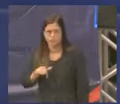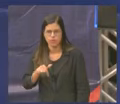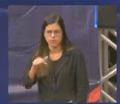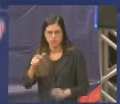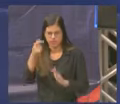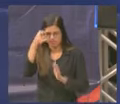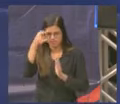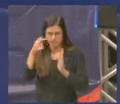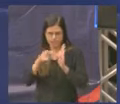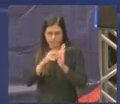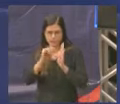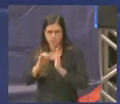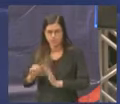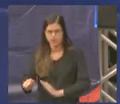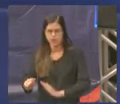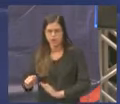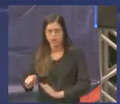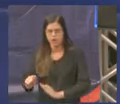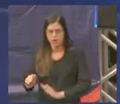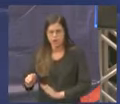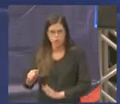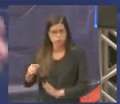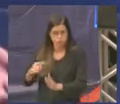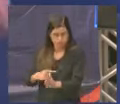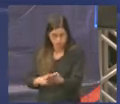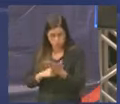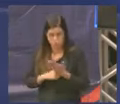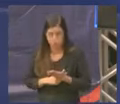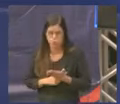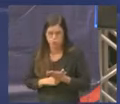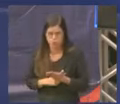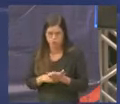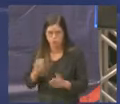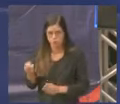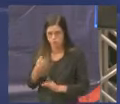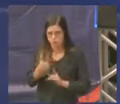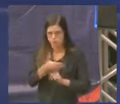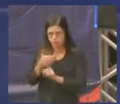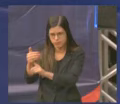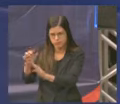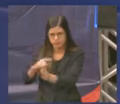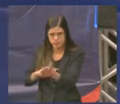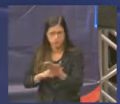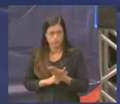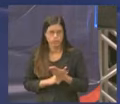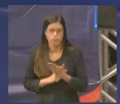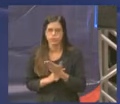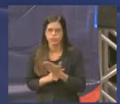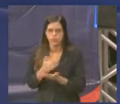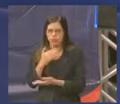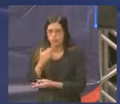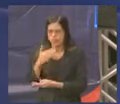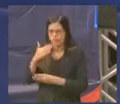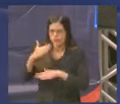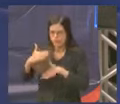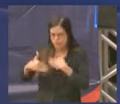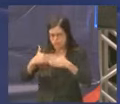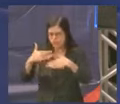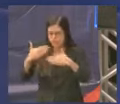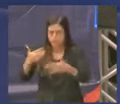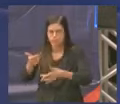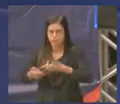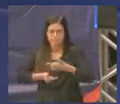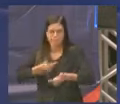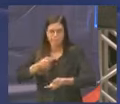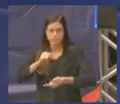colocado anteriormente, nos serve. As novas tecnologias nos servem. Não adianta nada toda essa evolução, todo esse trabalho,